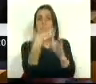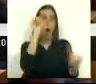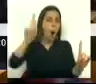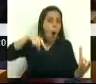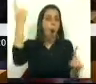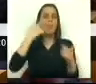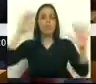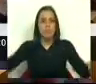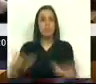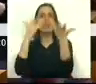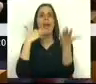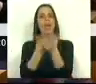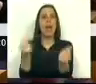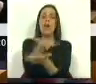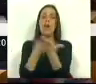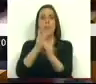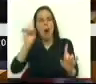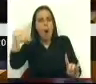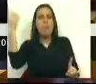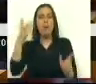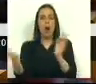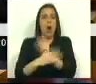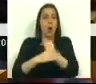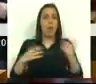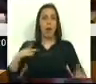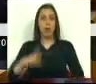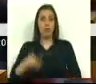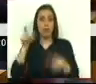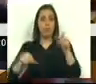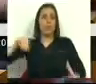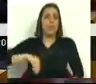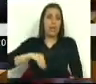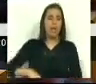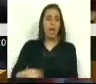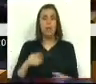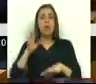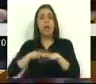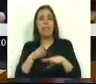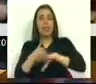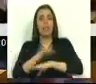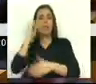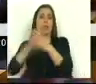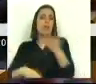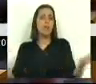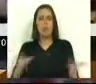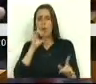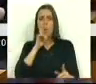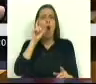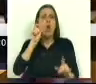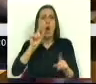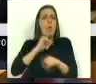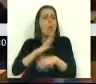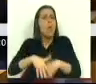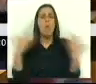da redinamização da nossa economia, quando roubaram aos portugueses salários e por via dos impostos, Sr. Primeiro-Ministro, que não tem outro